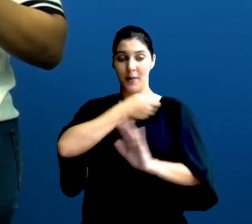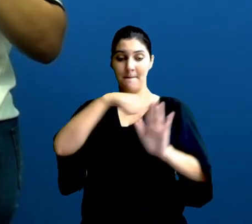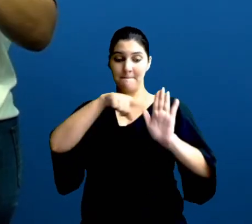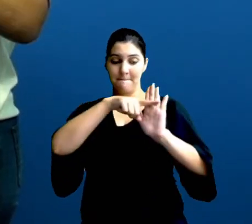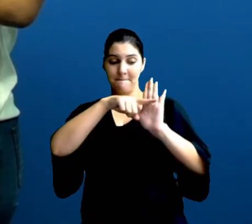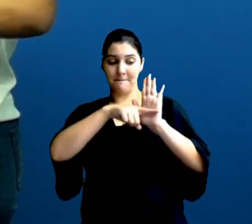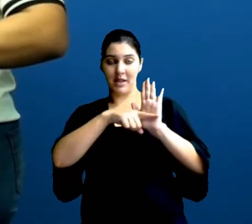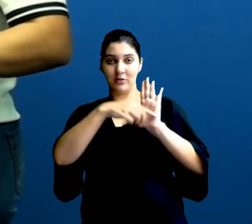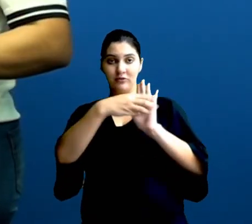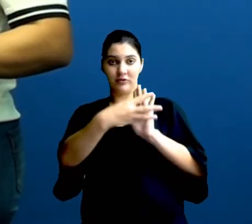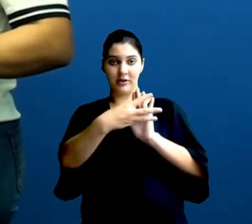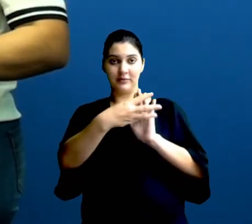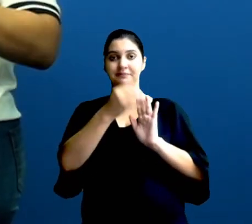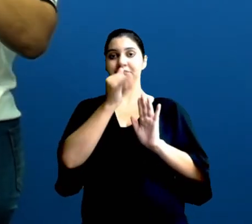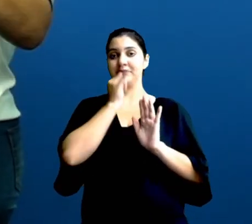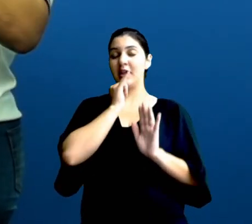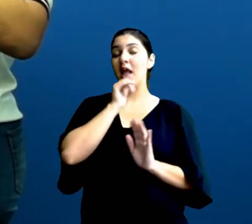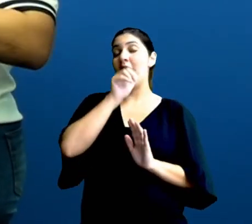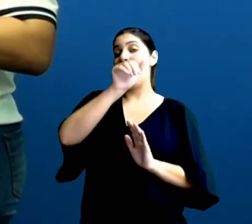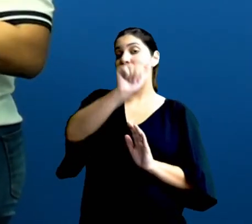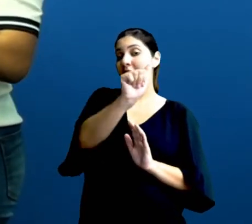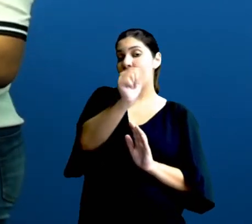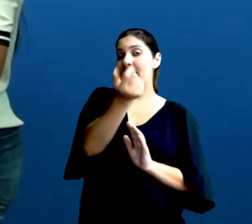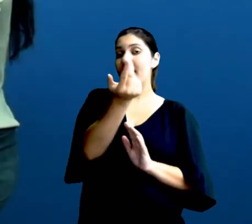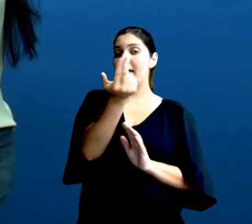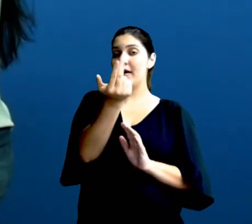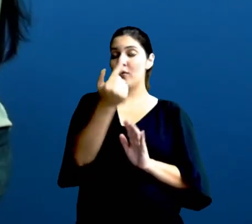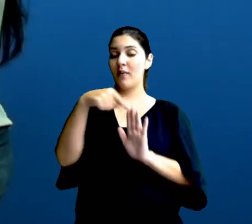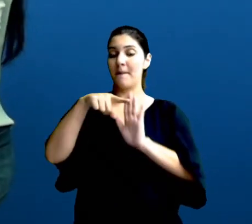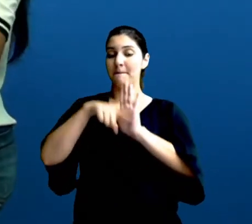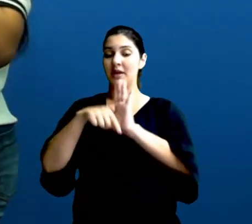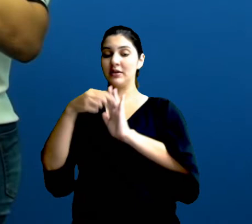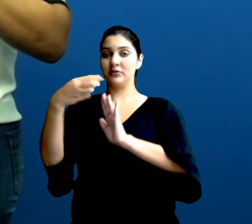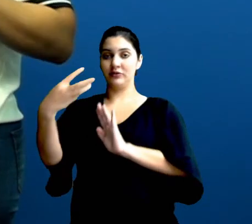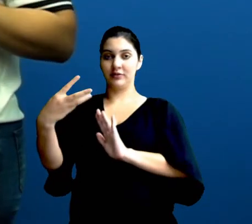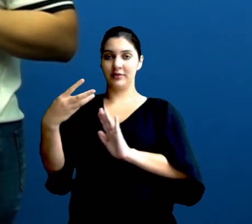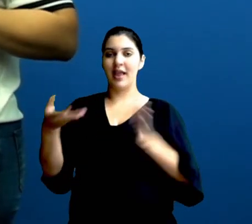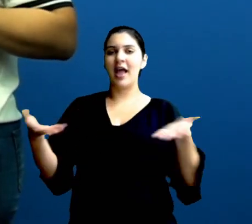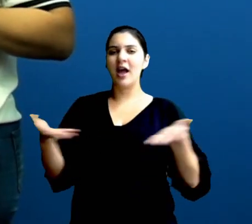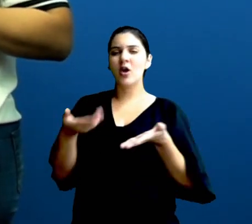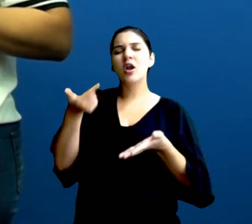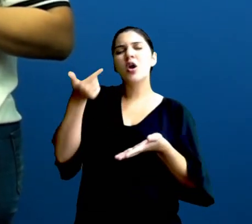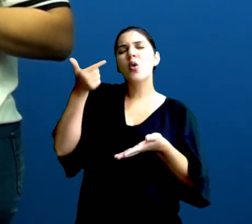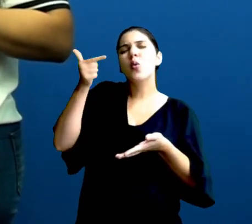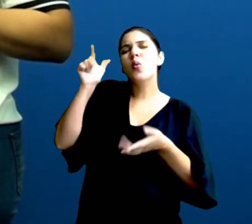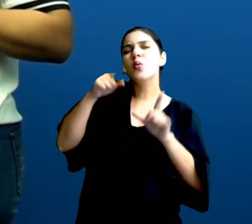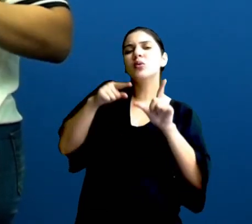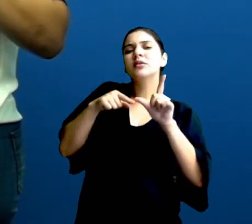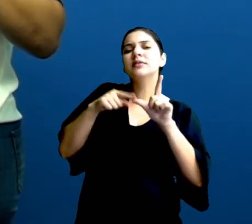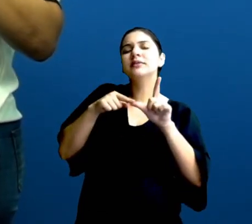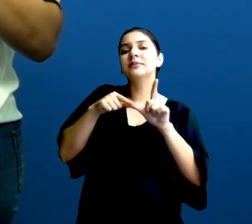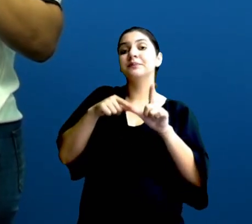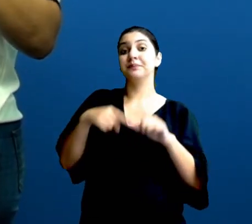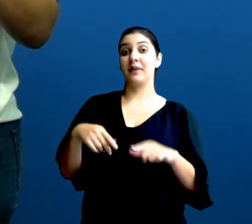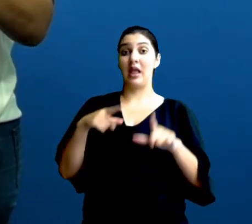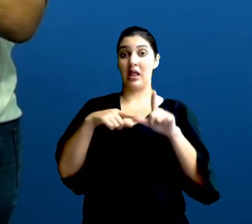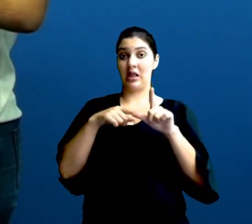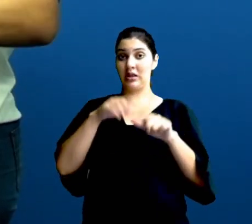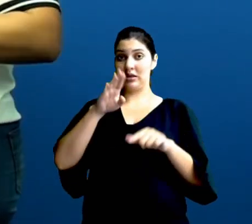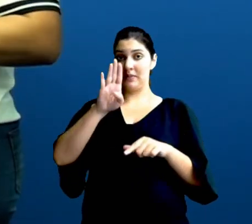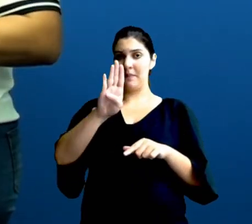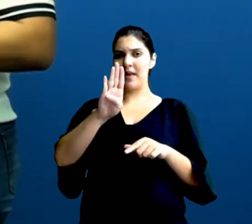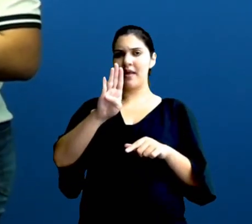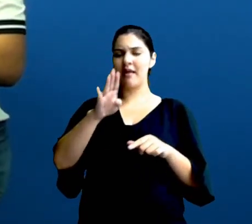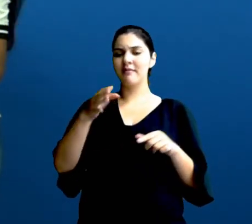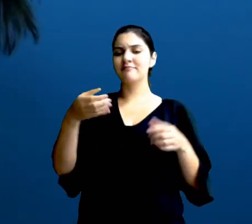Então, A é igual a menos 3. Vou botar outra letrinha. E a letrinha B? A letrinha B pertence a